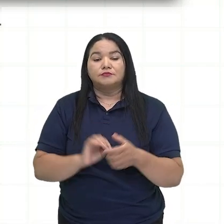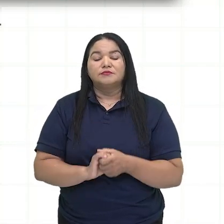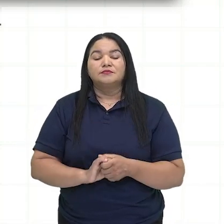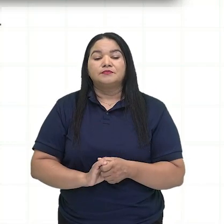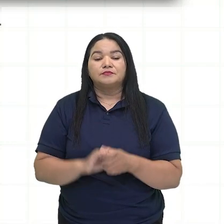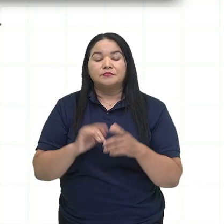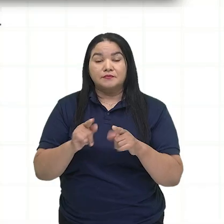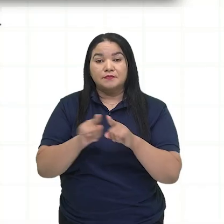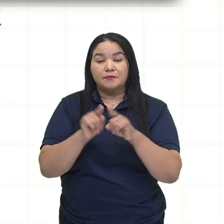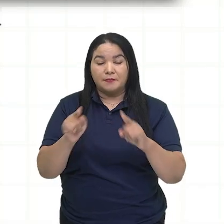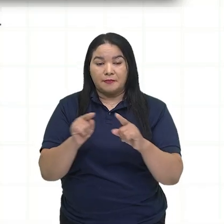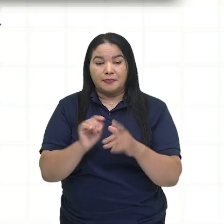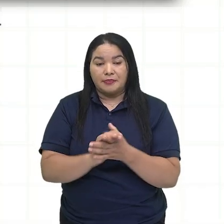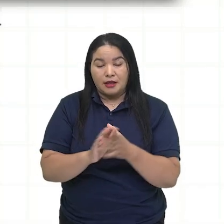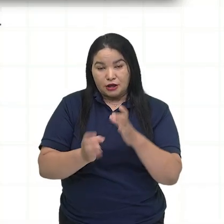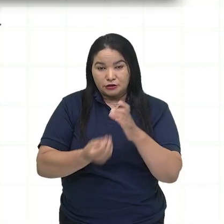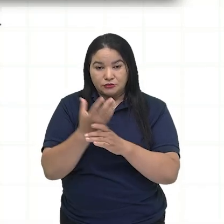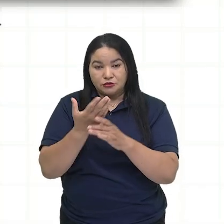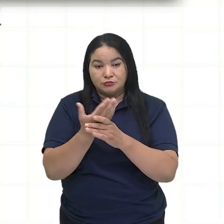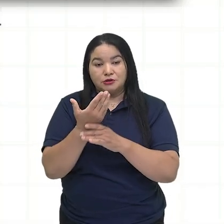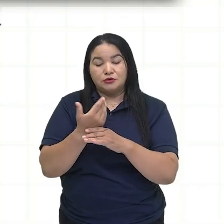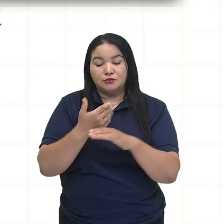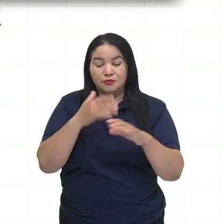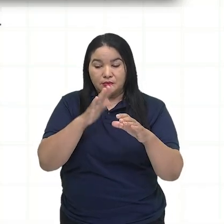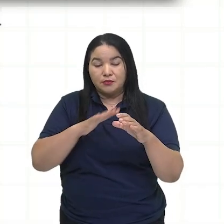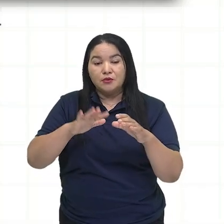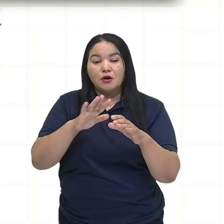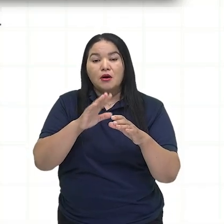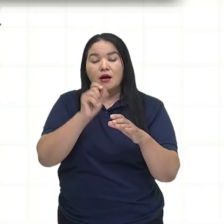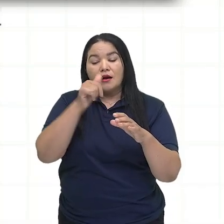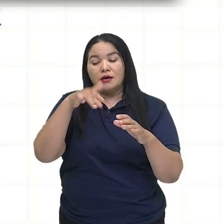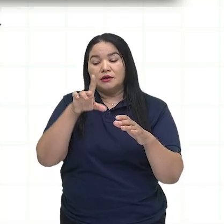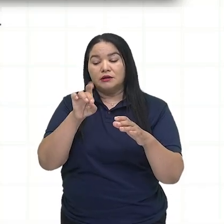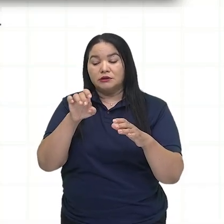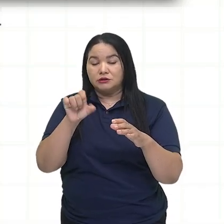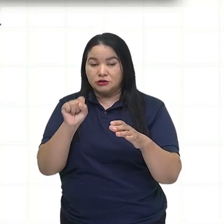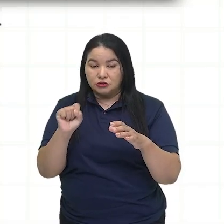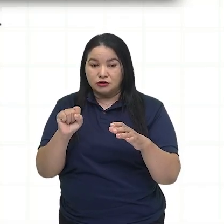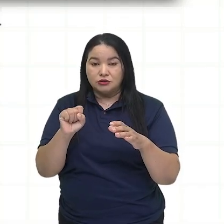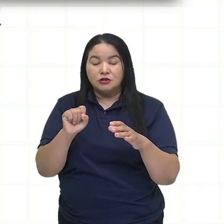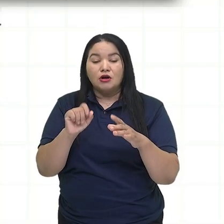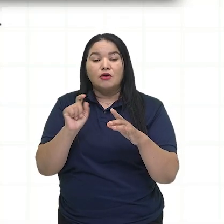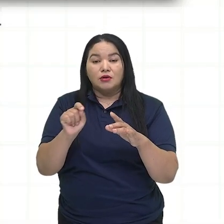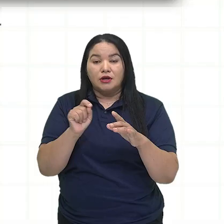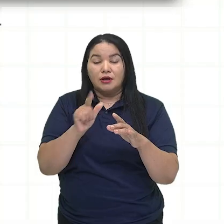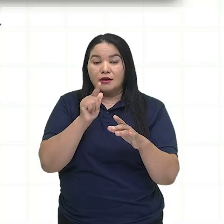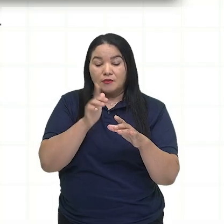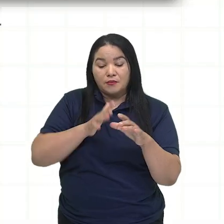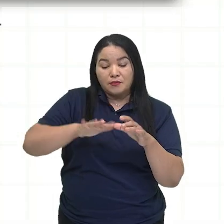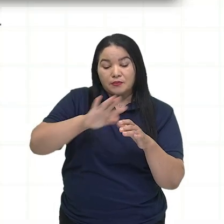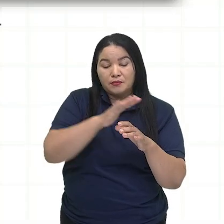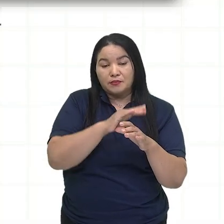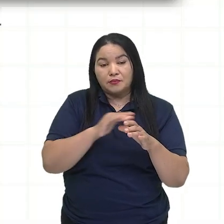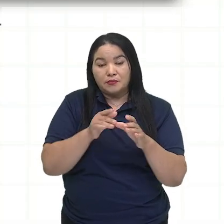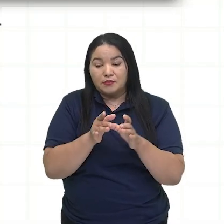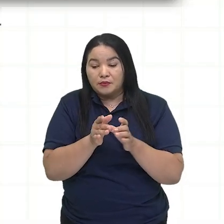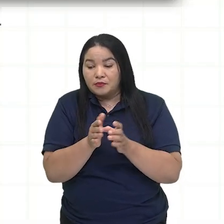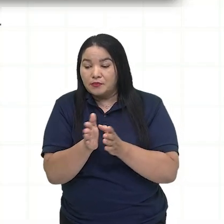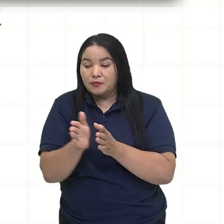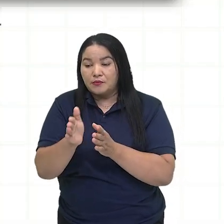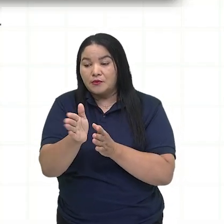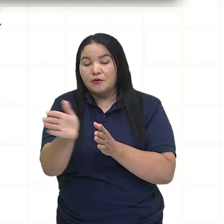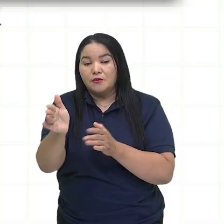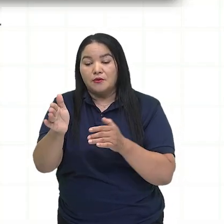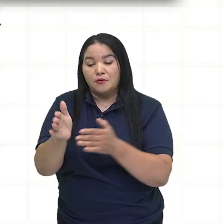dos Andes, esses lagos se desconectaram, formaram ali um mar